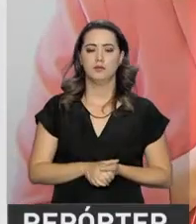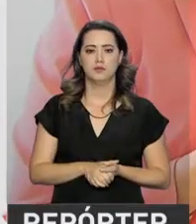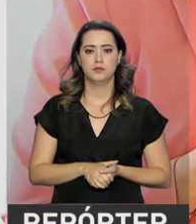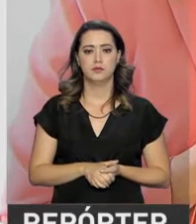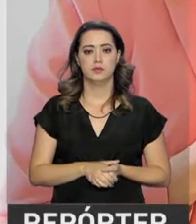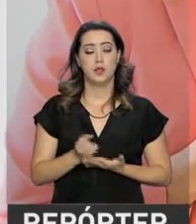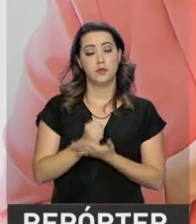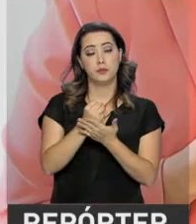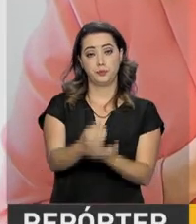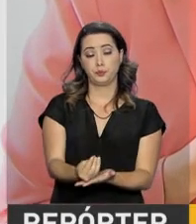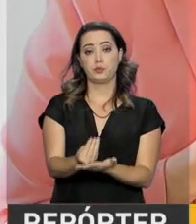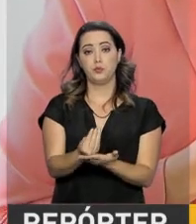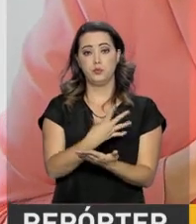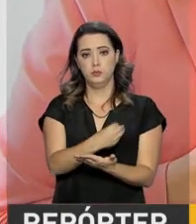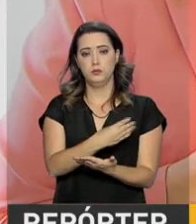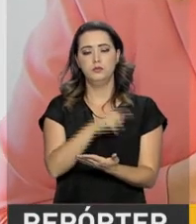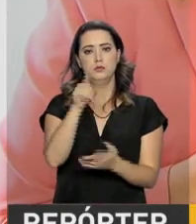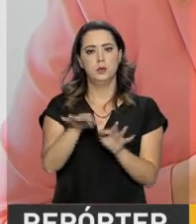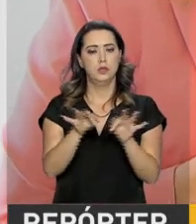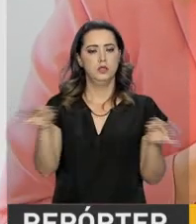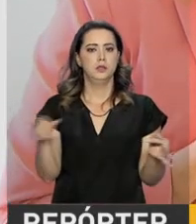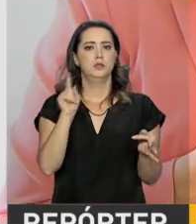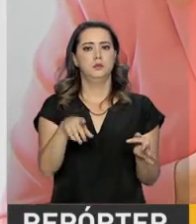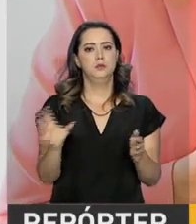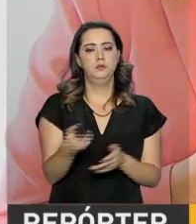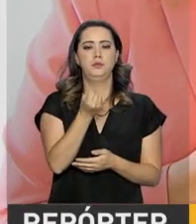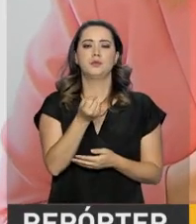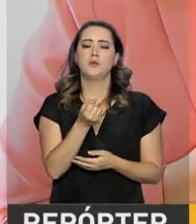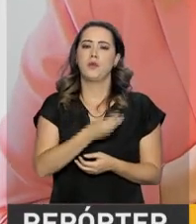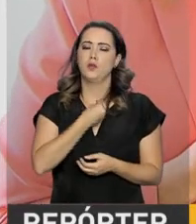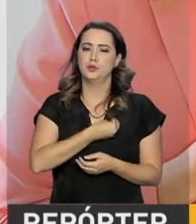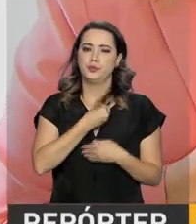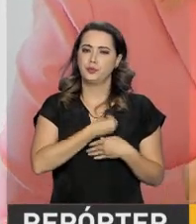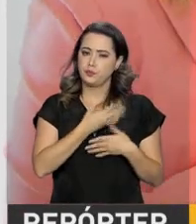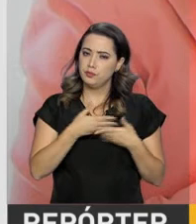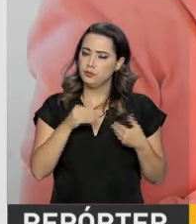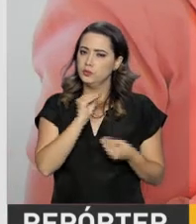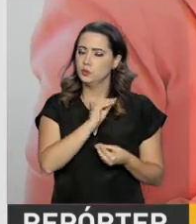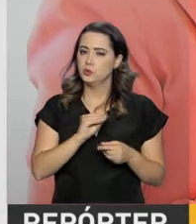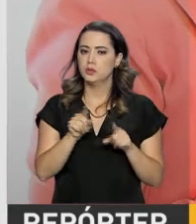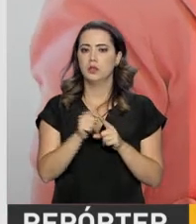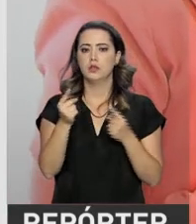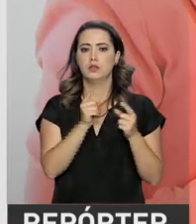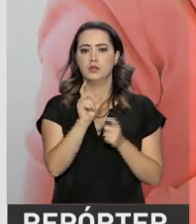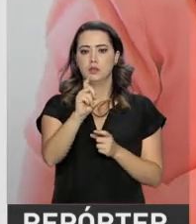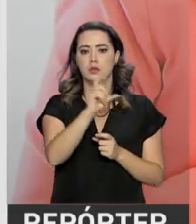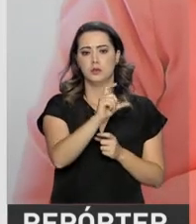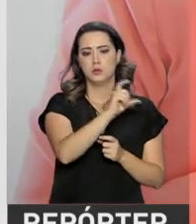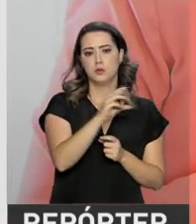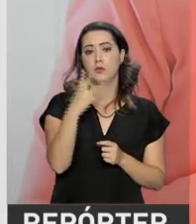A doação de leite materno é um gesto simples que pode salvar muitas vidas. Cada vidro desse, com cerca